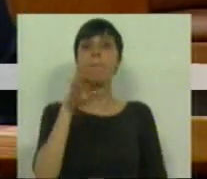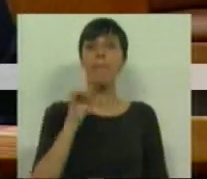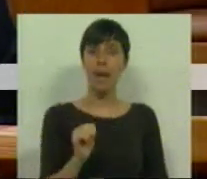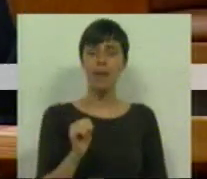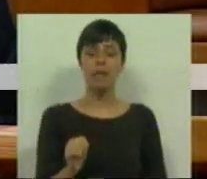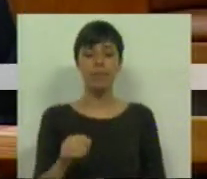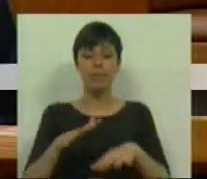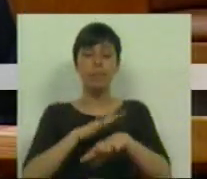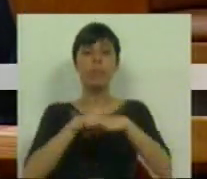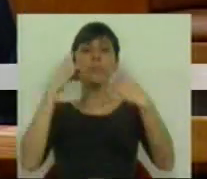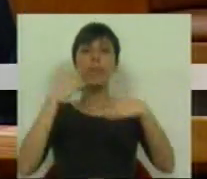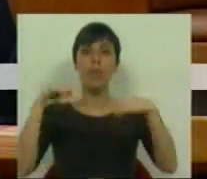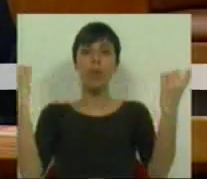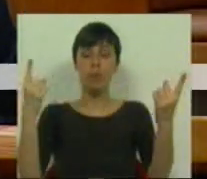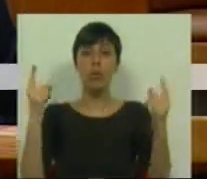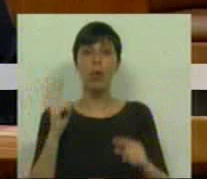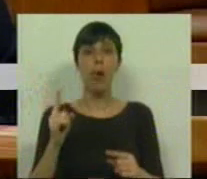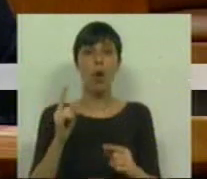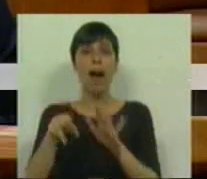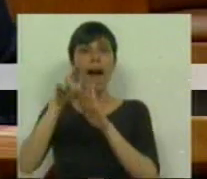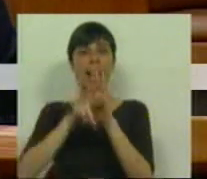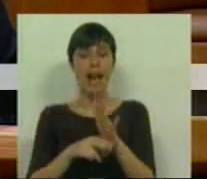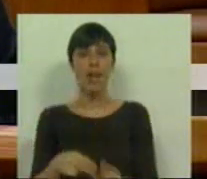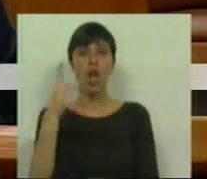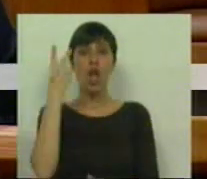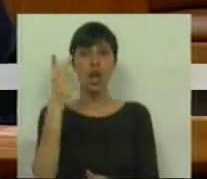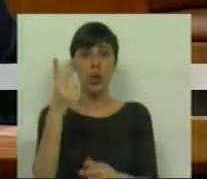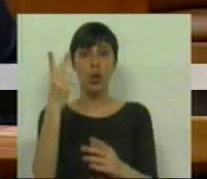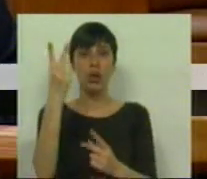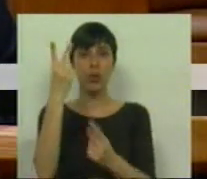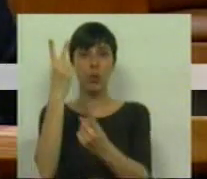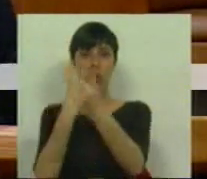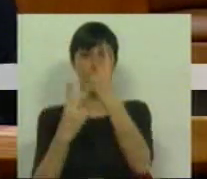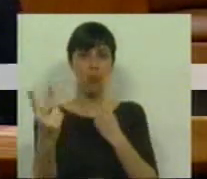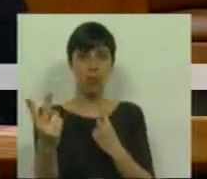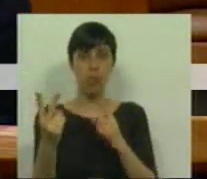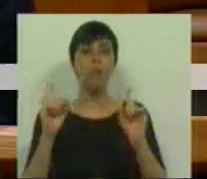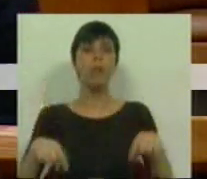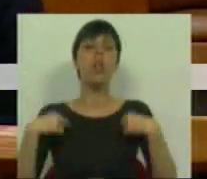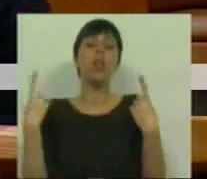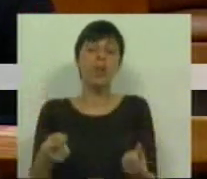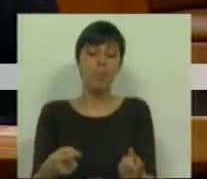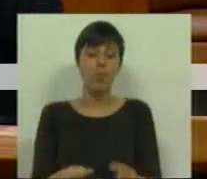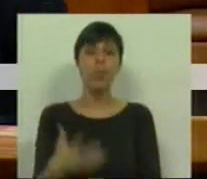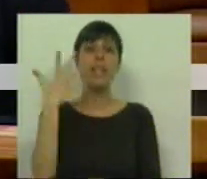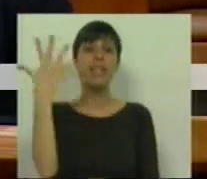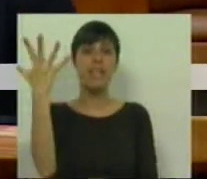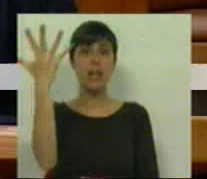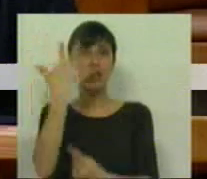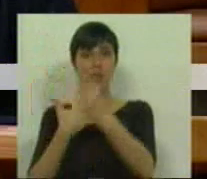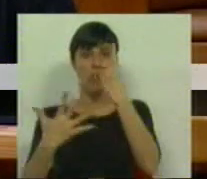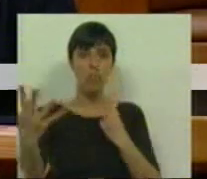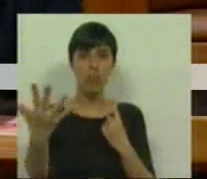Socialista, a administração pública, através da regra de 2 por 1 e depois da regra 5 por